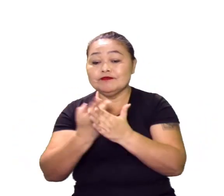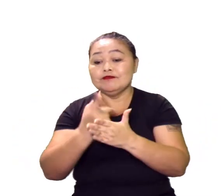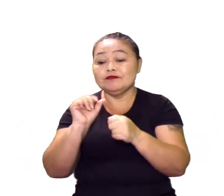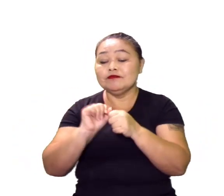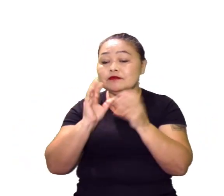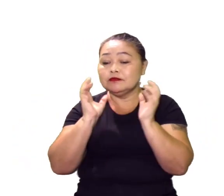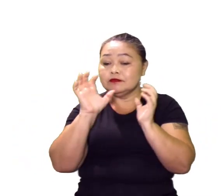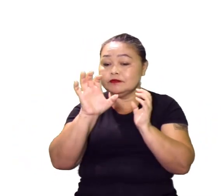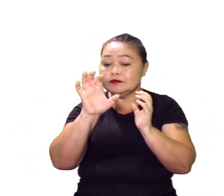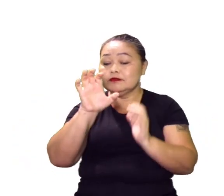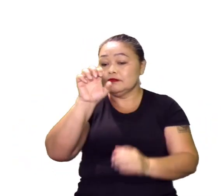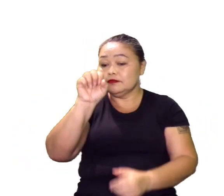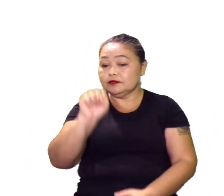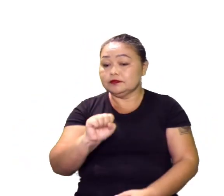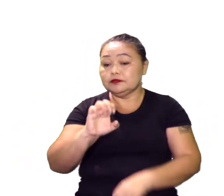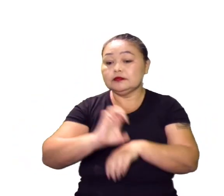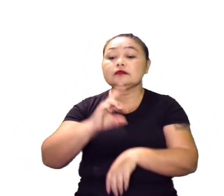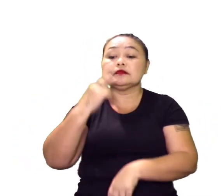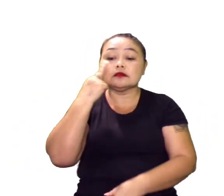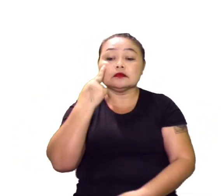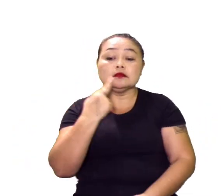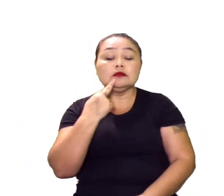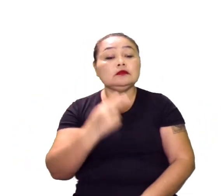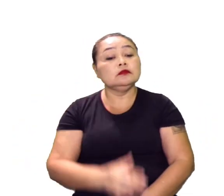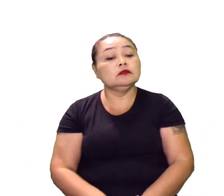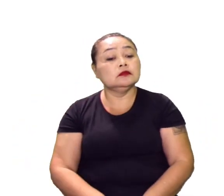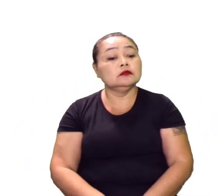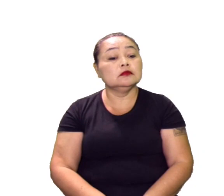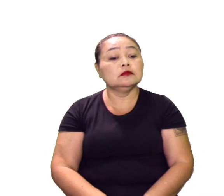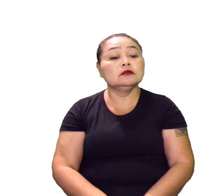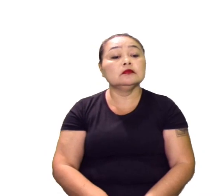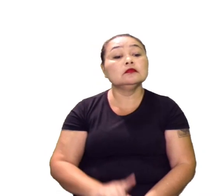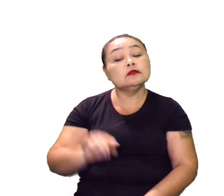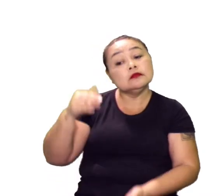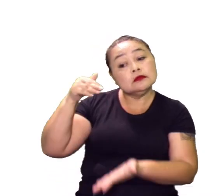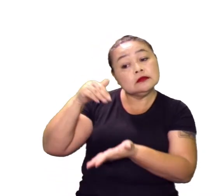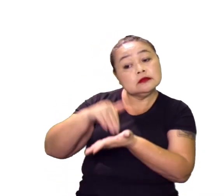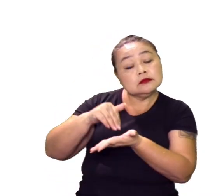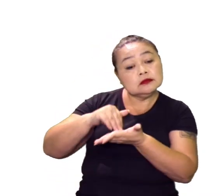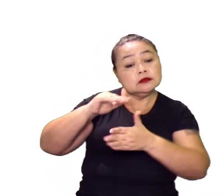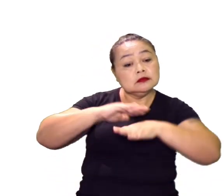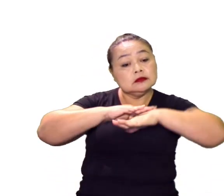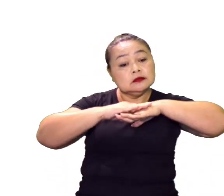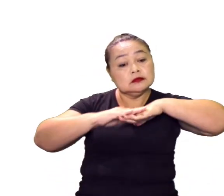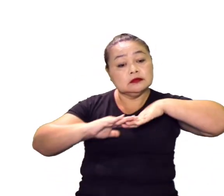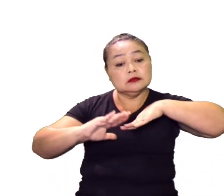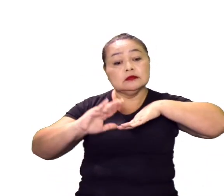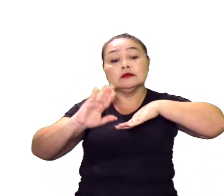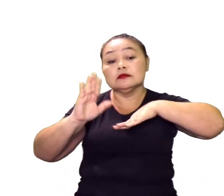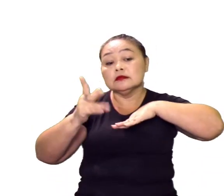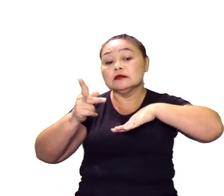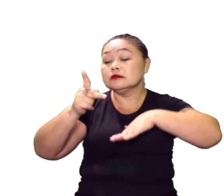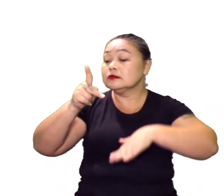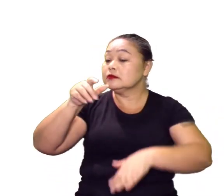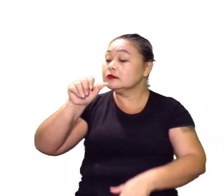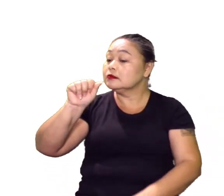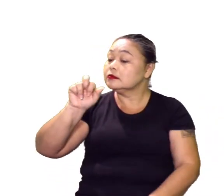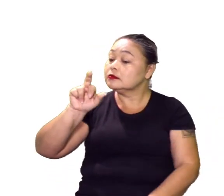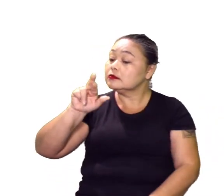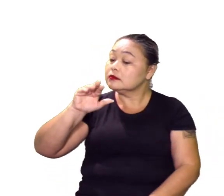no centro-sul do estado de Rondônia. Perfeito. E o último relevo é o Planalto e Chapada dos